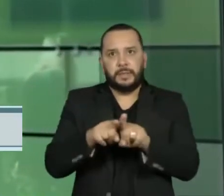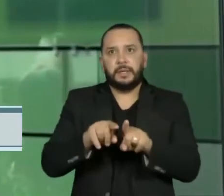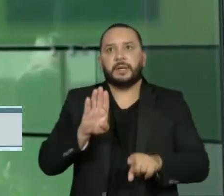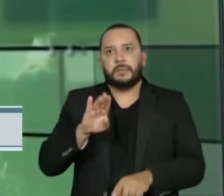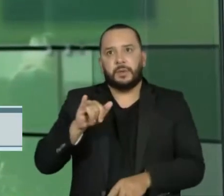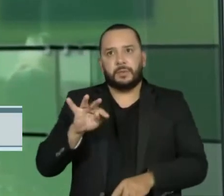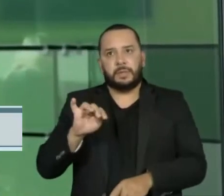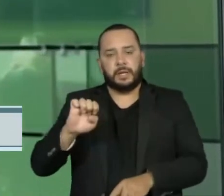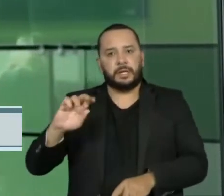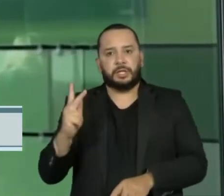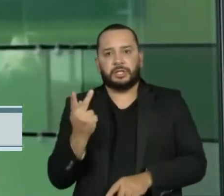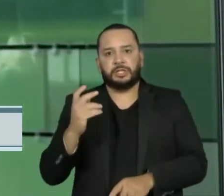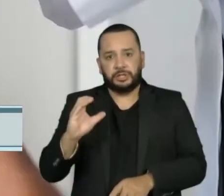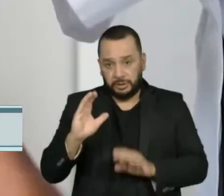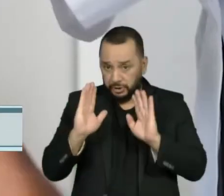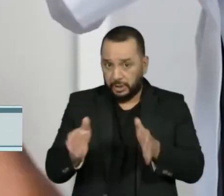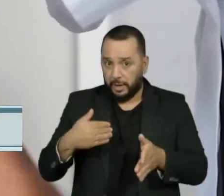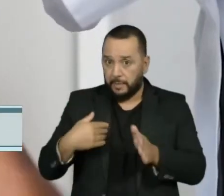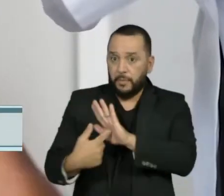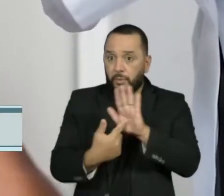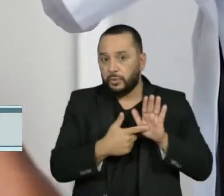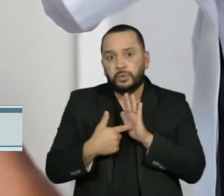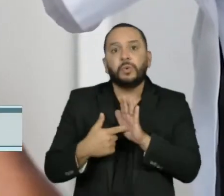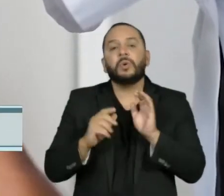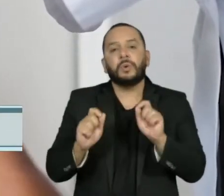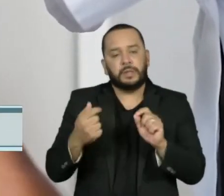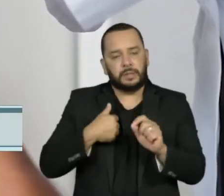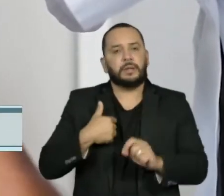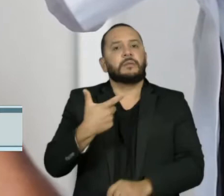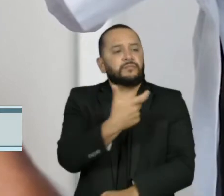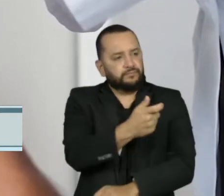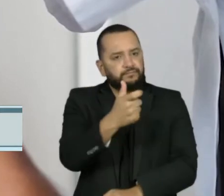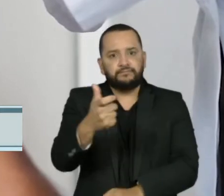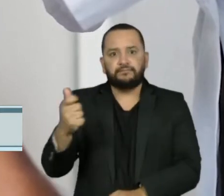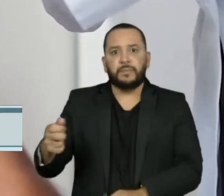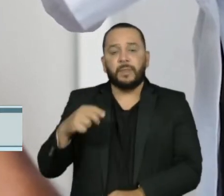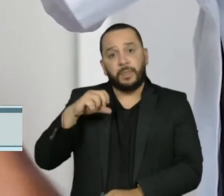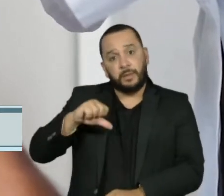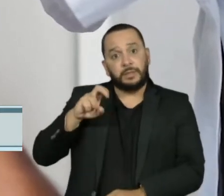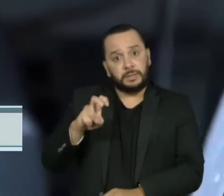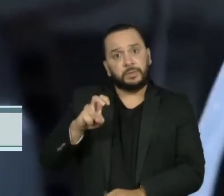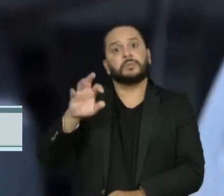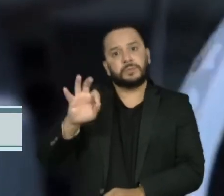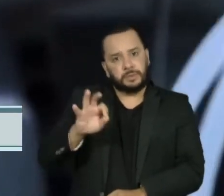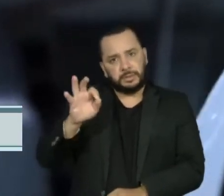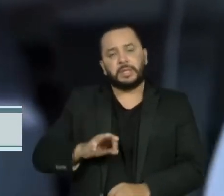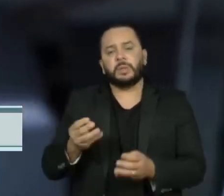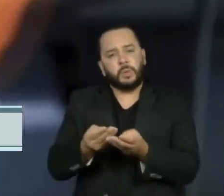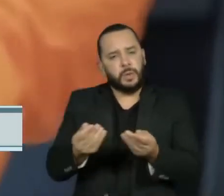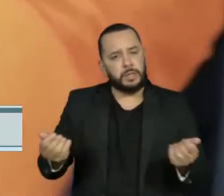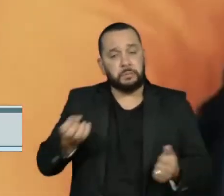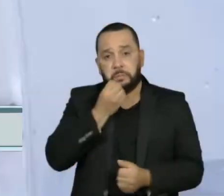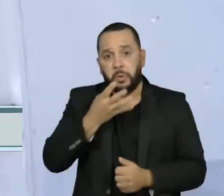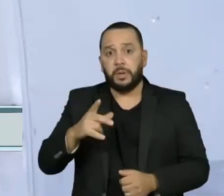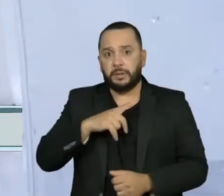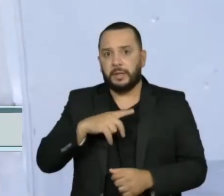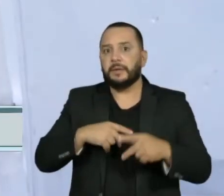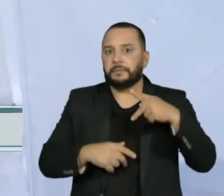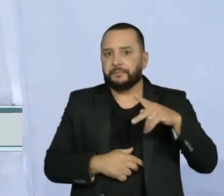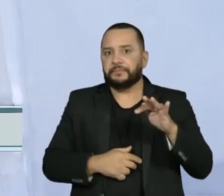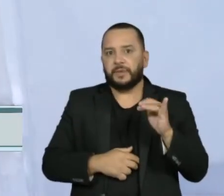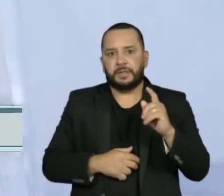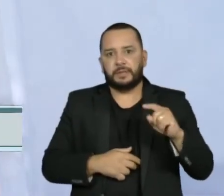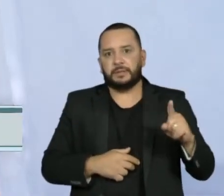os resultados finais do ensaio, que mostraram que a vacina foi 95% eficaz. A Pfizer tomará a mesma atitude